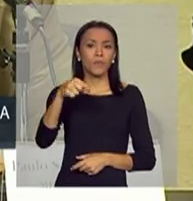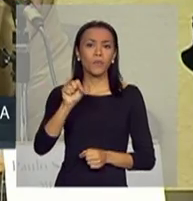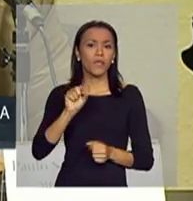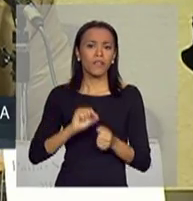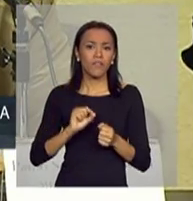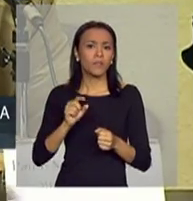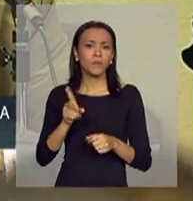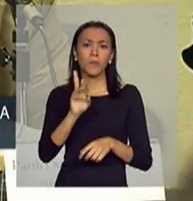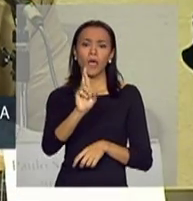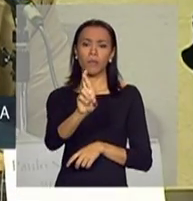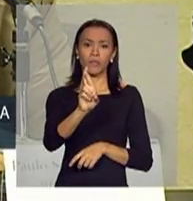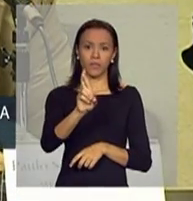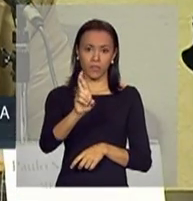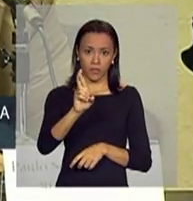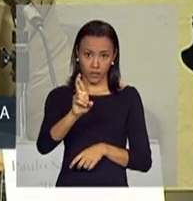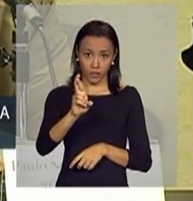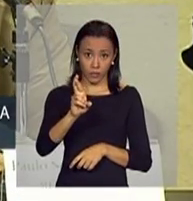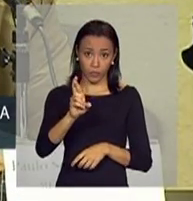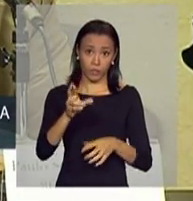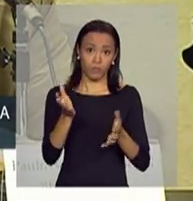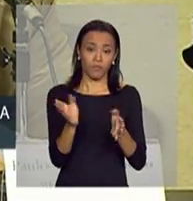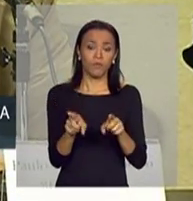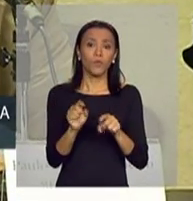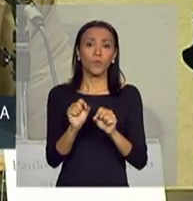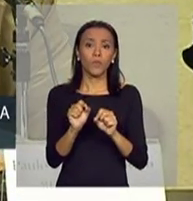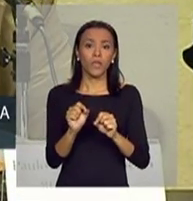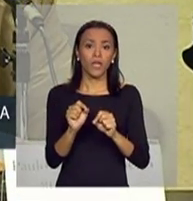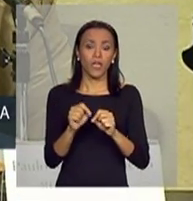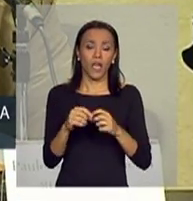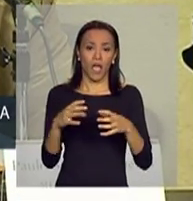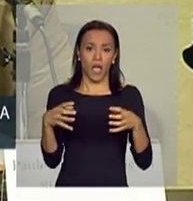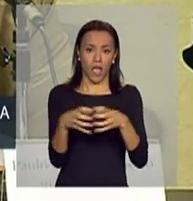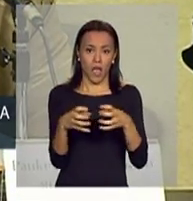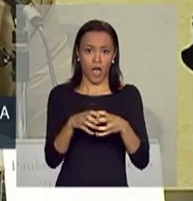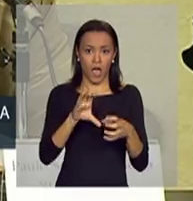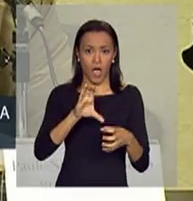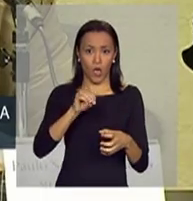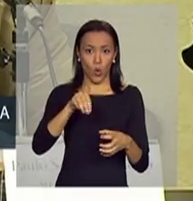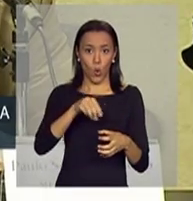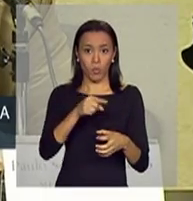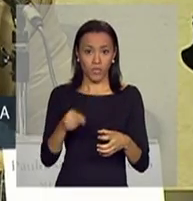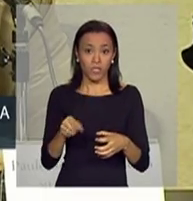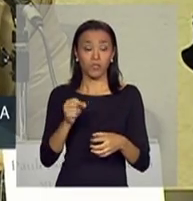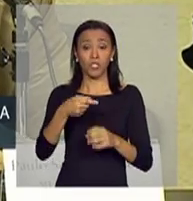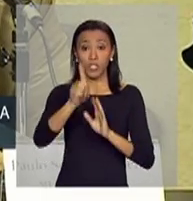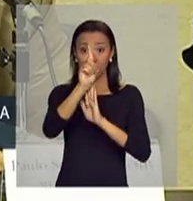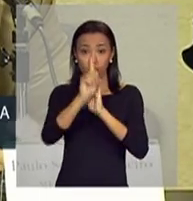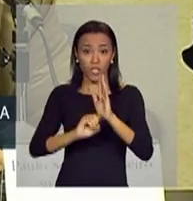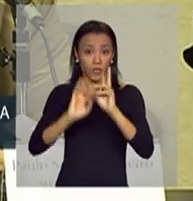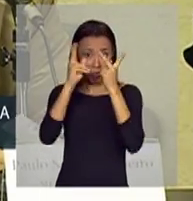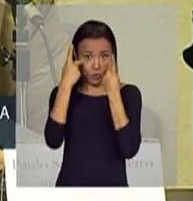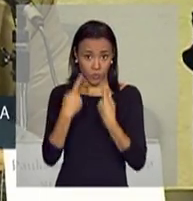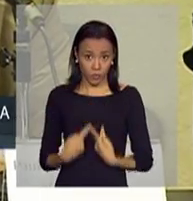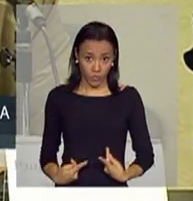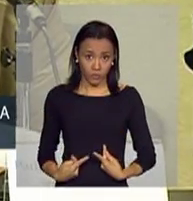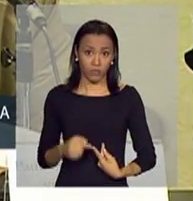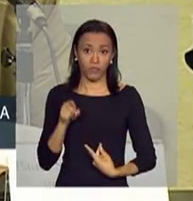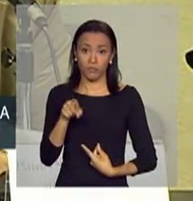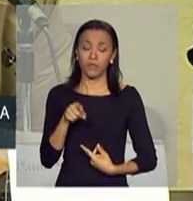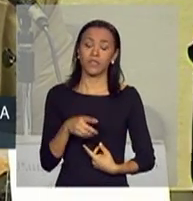isso representando a alta comissária de Direitos Humanos, a juíza Navi Pillay, que tem uma especial